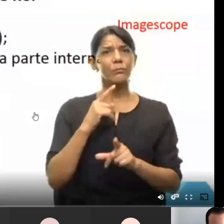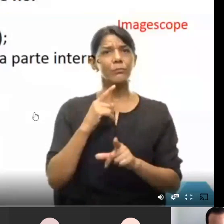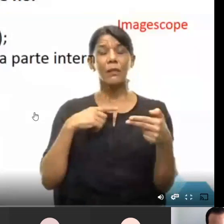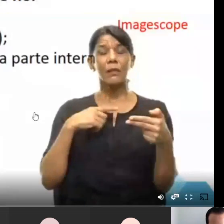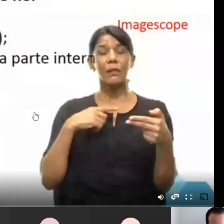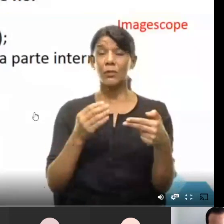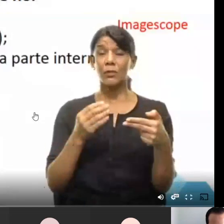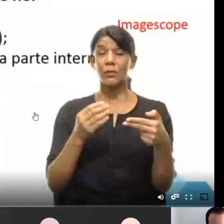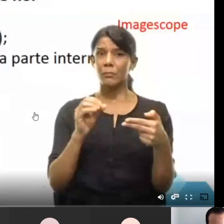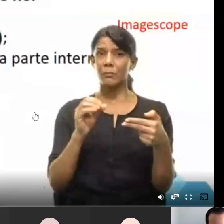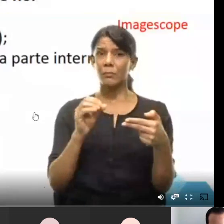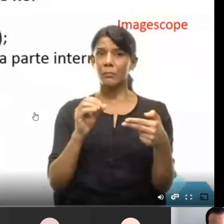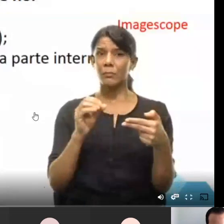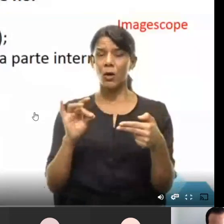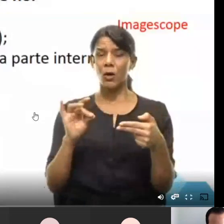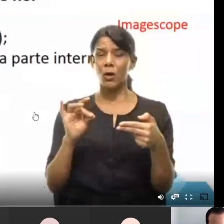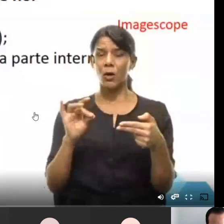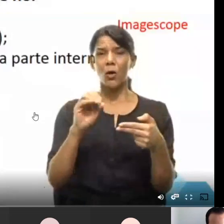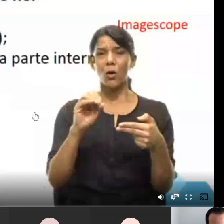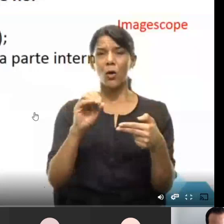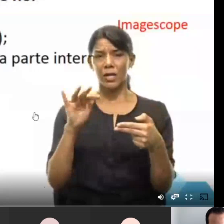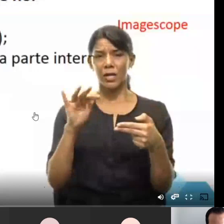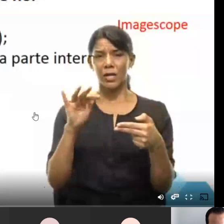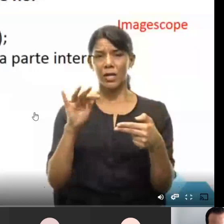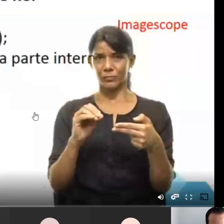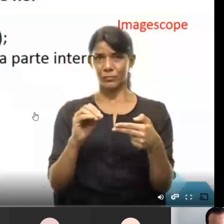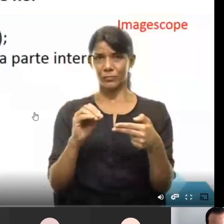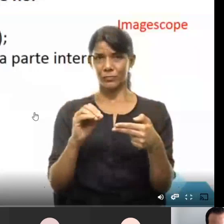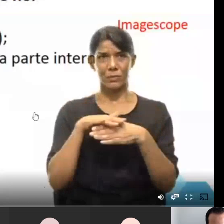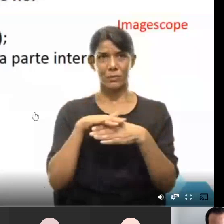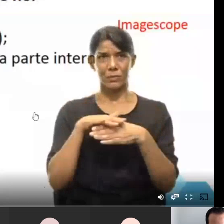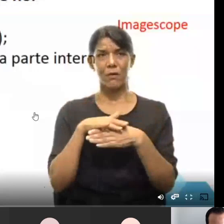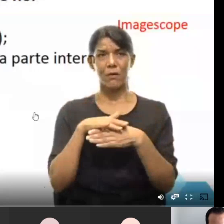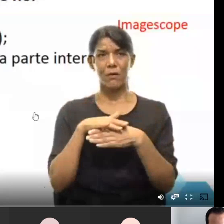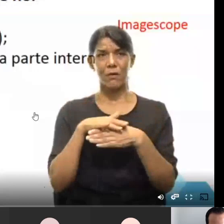de fibras de colágeno em sua parte mais externa.